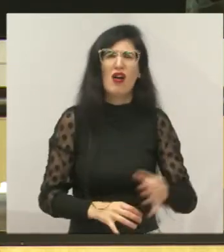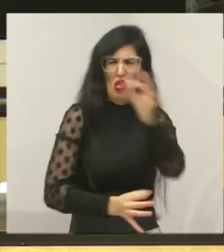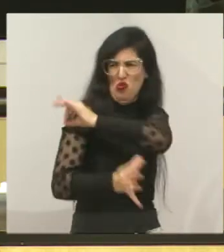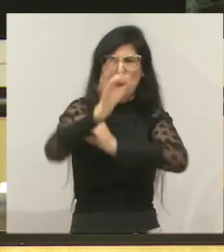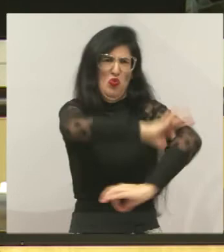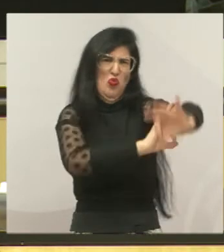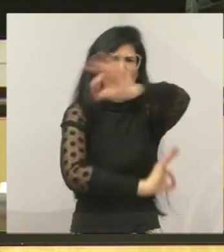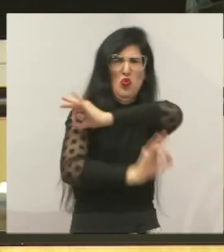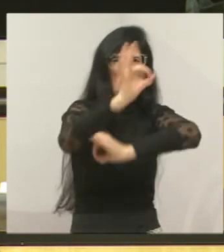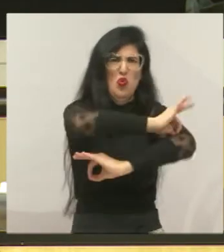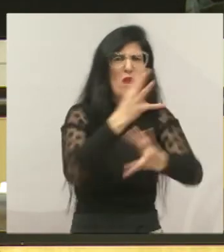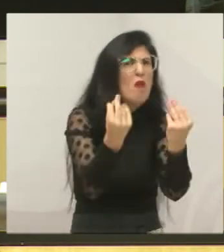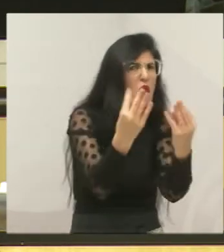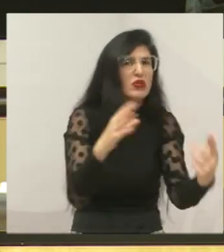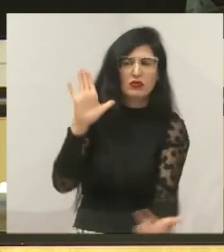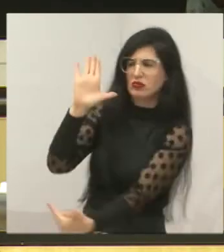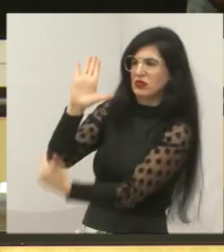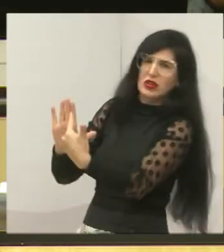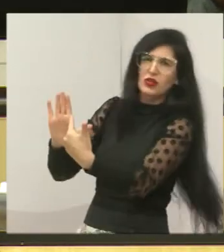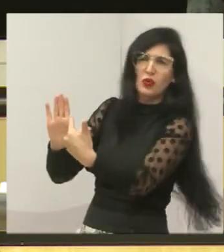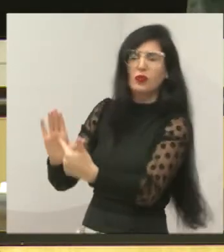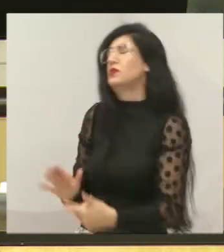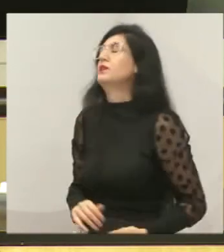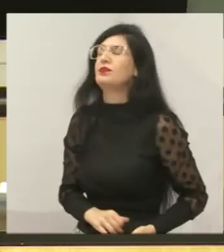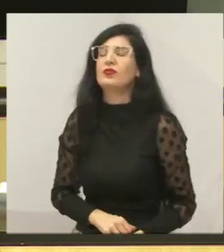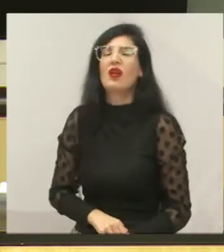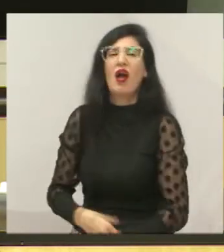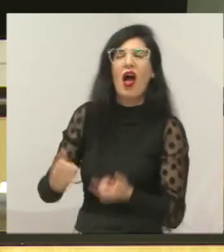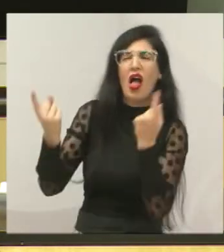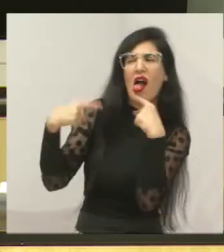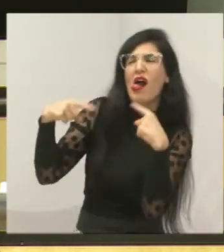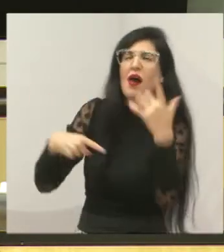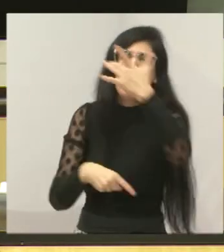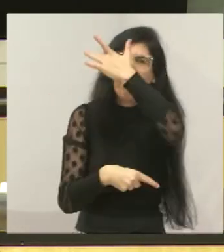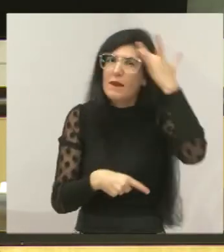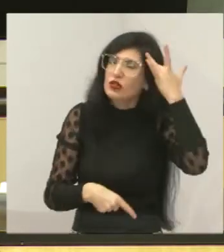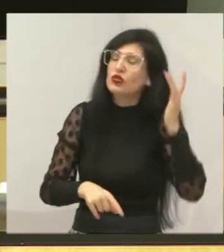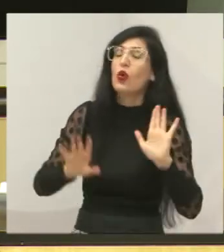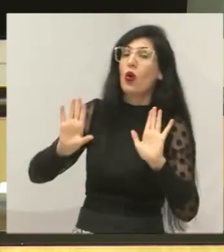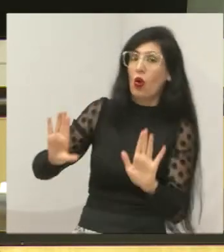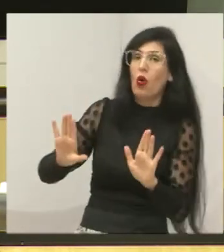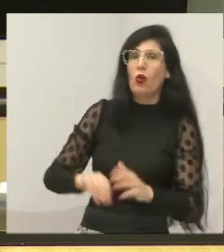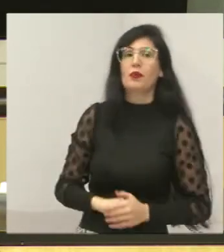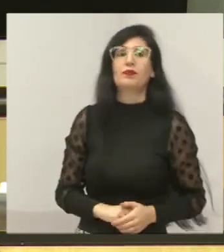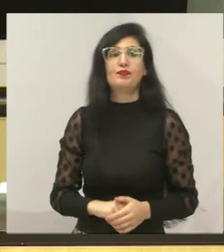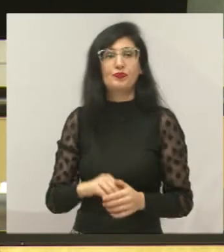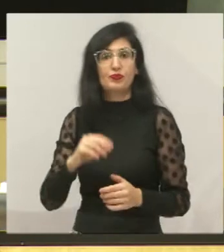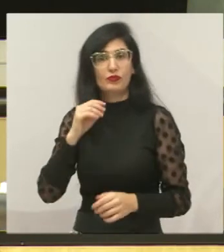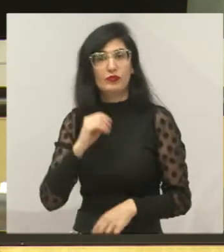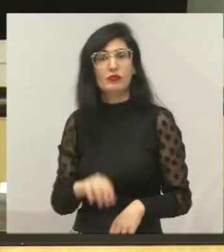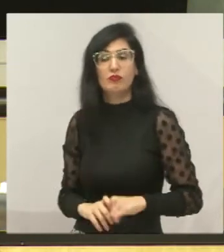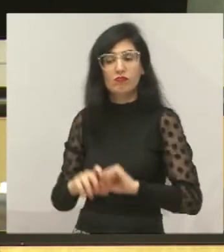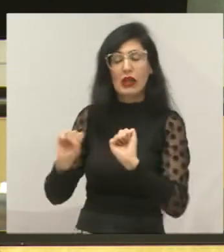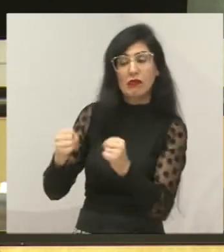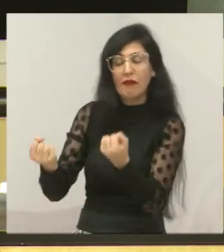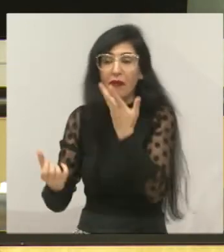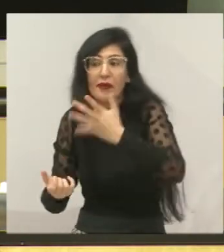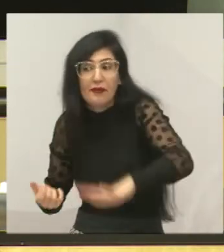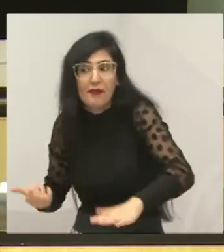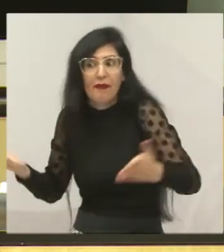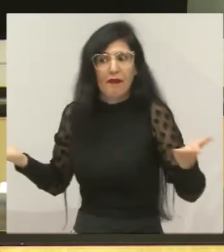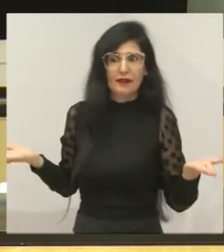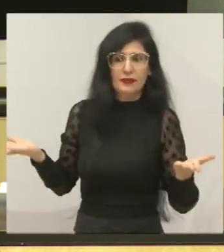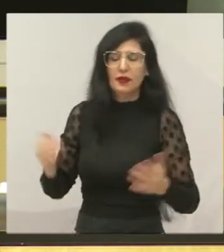destes pernilongos. Segundo, nesta ação de reclamações dos munícipes, em especial as em defesa das crianças, há a possibilidade de se utilizar